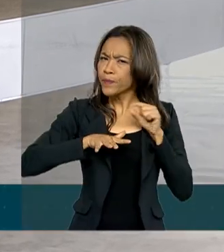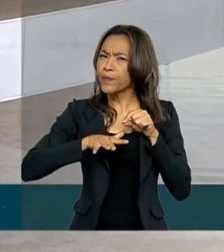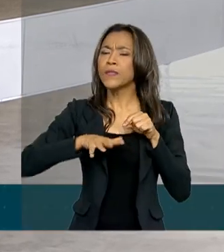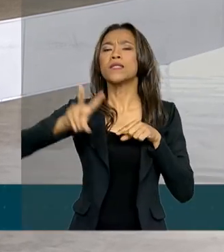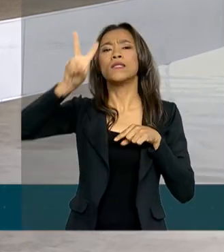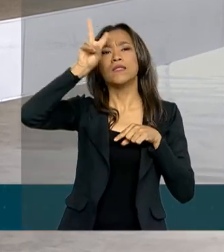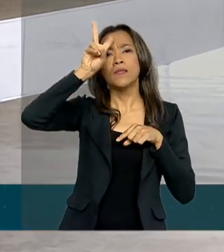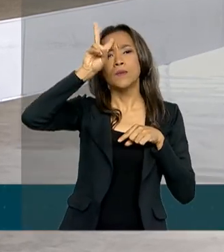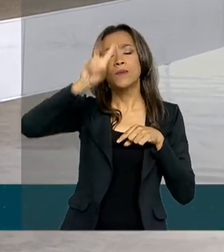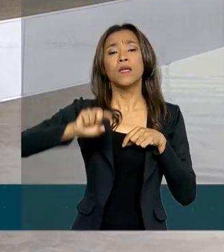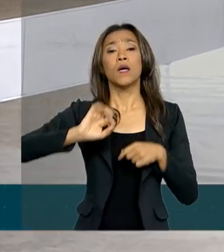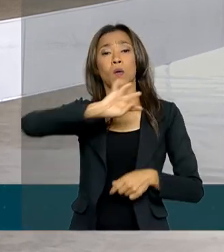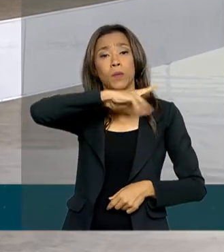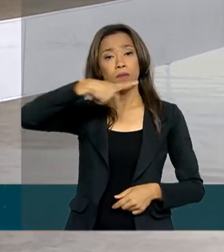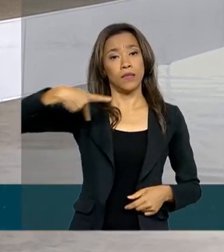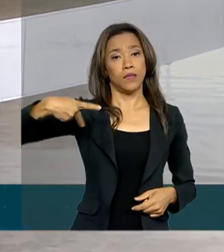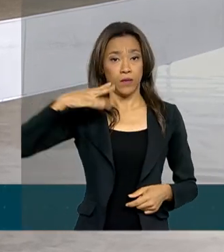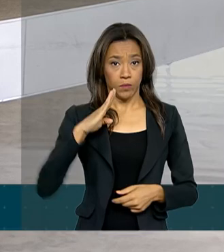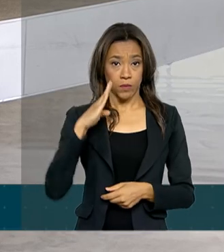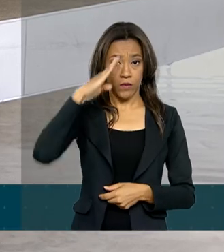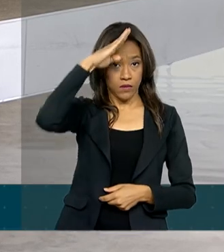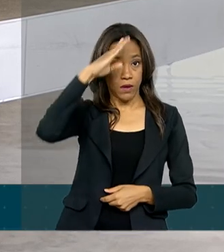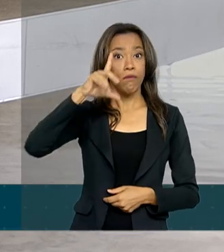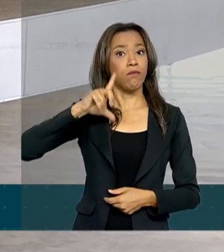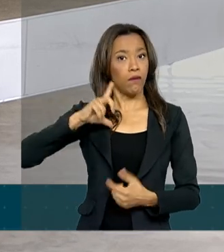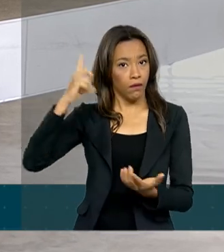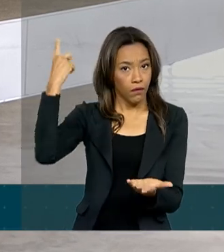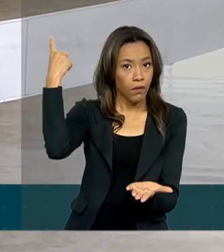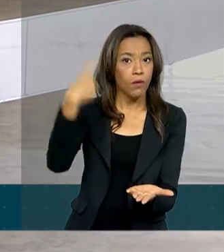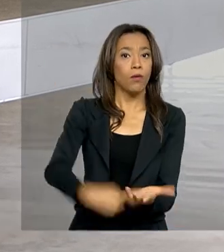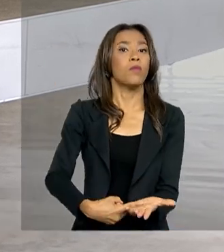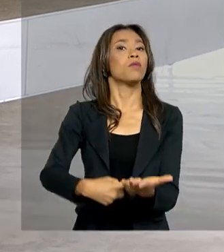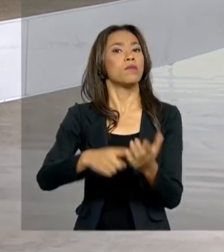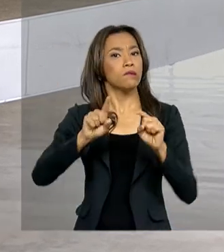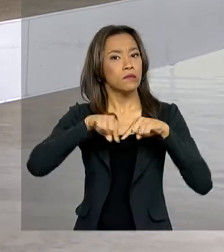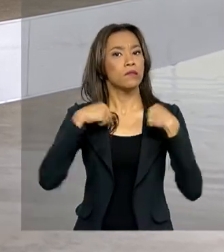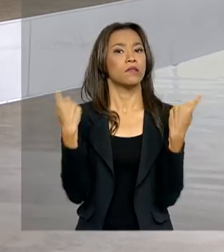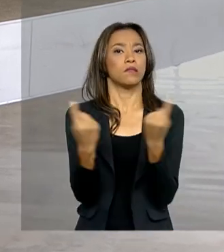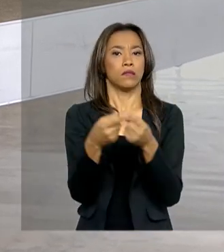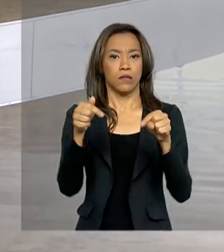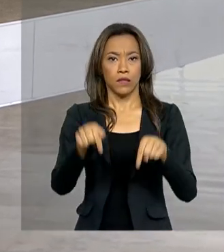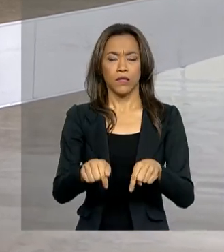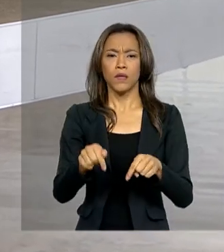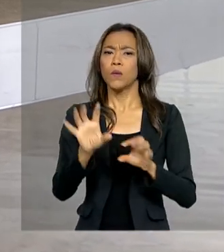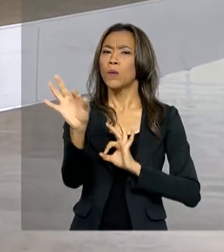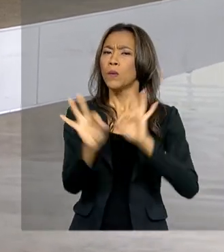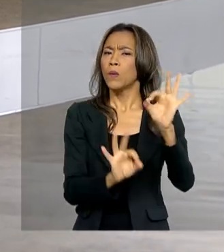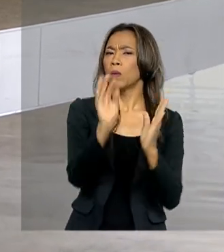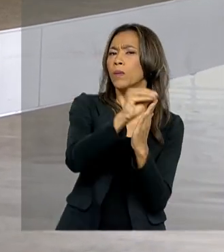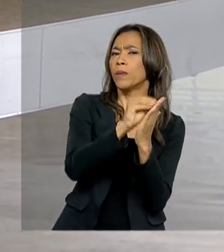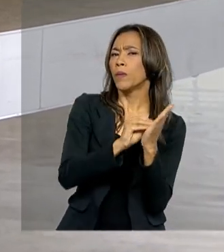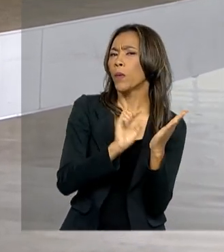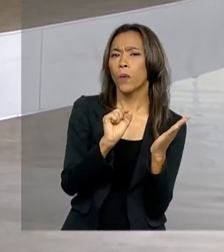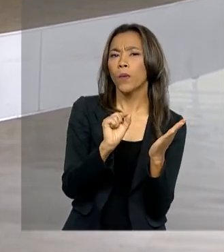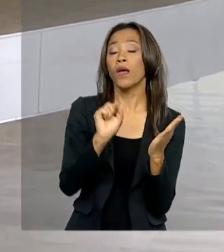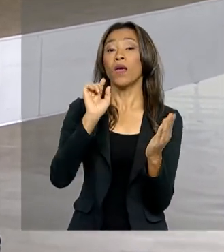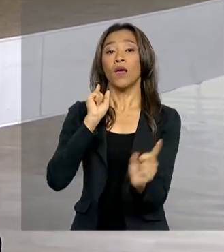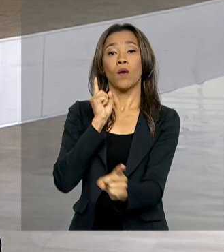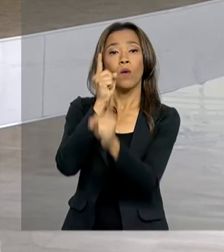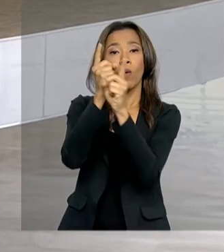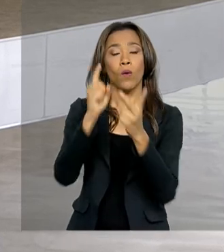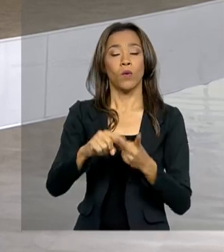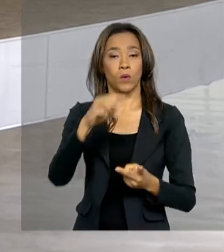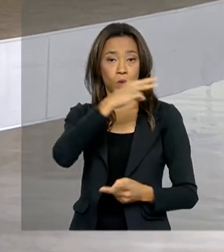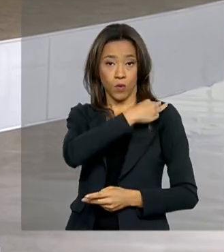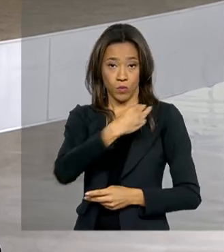segunda-feira, o presidente Jair Bolsonaro cumpre uma agenda de reuniões. Estão previstos para hoje encontros com o